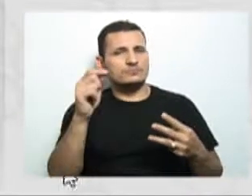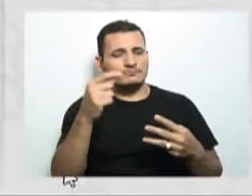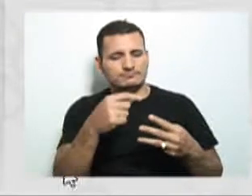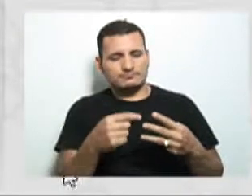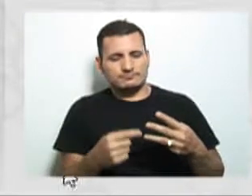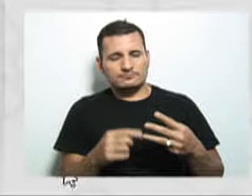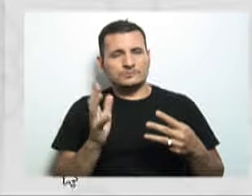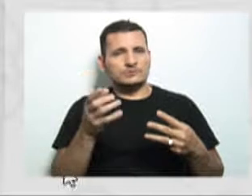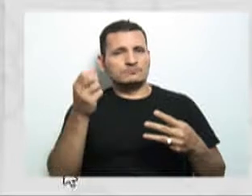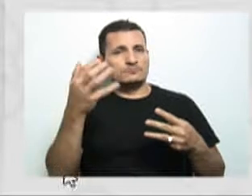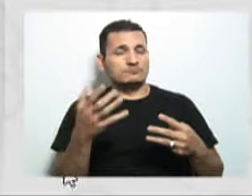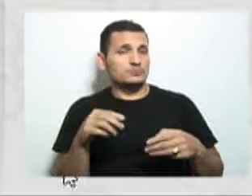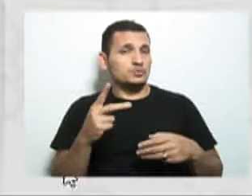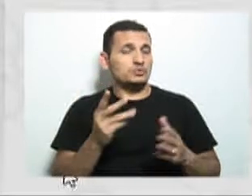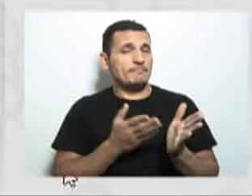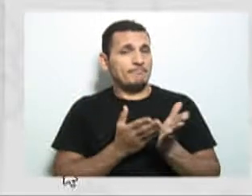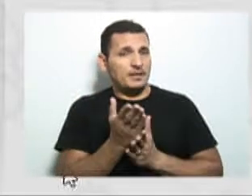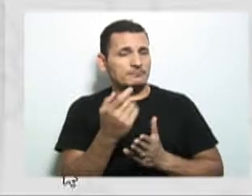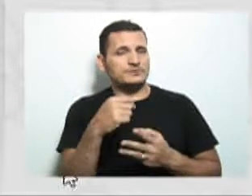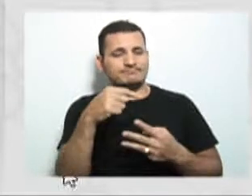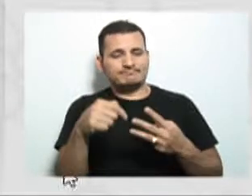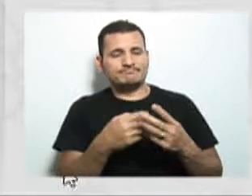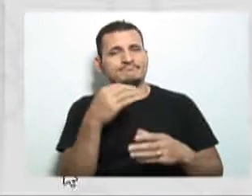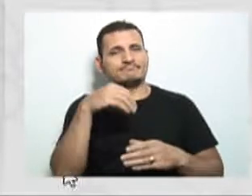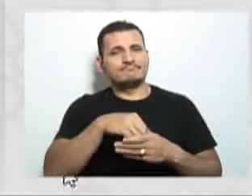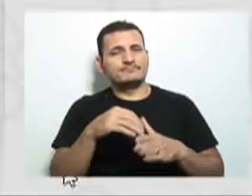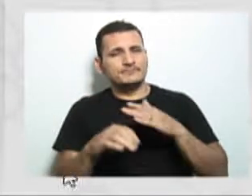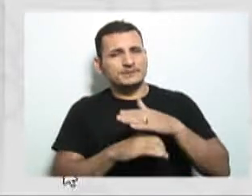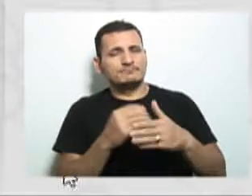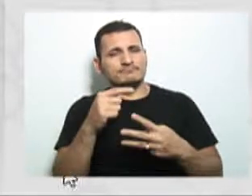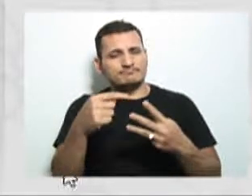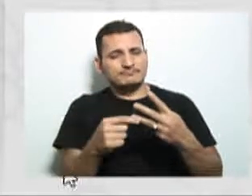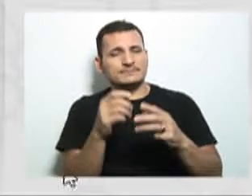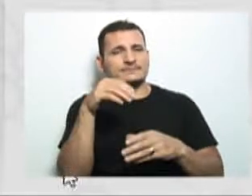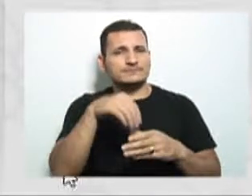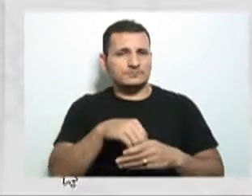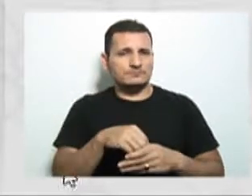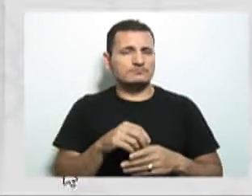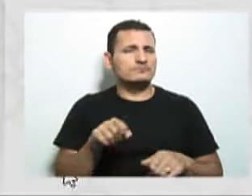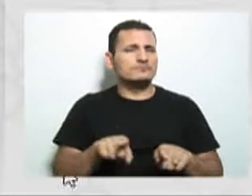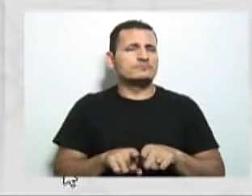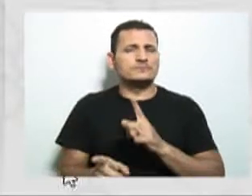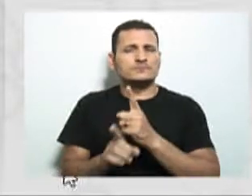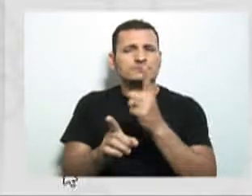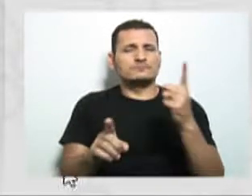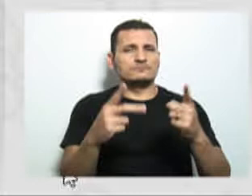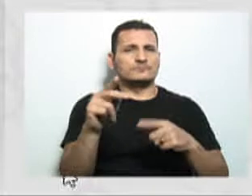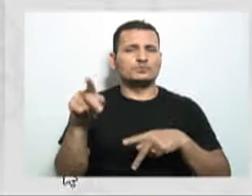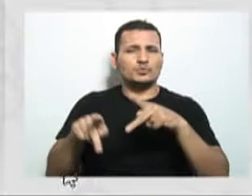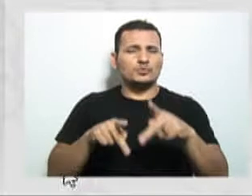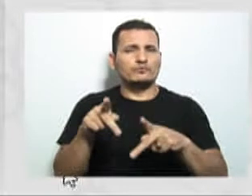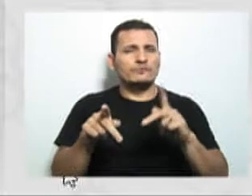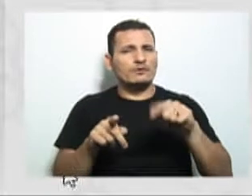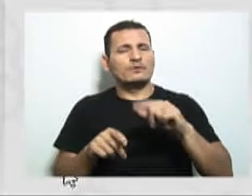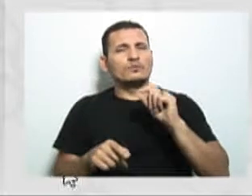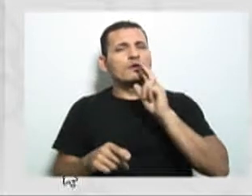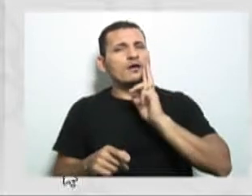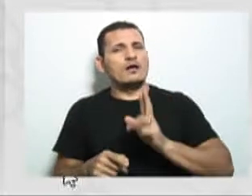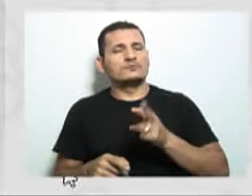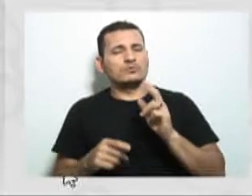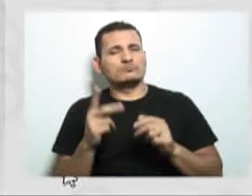é? Então a tua meta tem que ter isso, a tua empresa tem que ter isso. Identifique o seu público, a razão de viver da sua